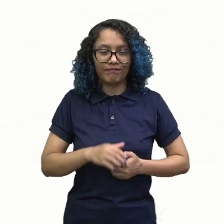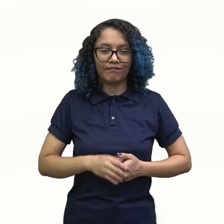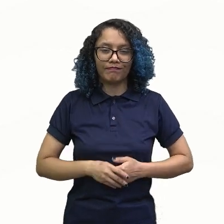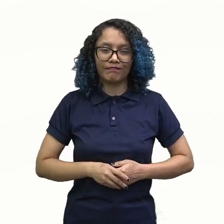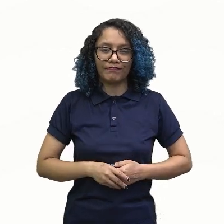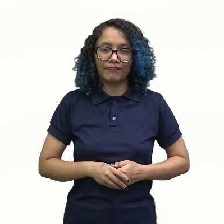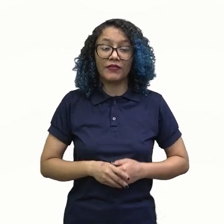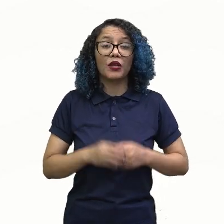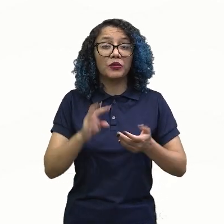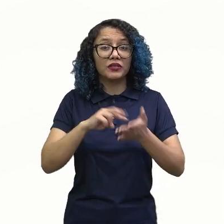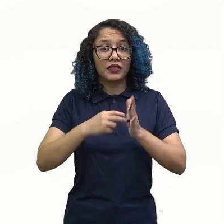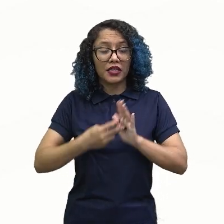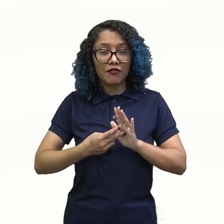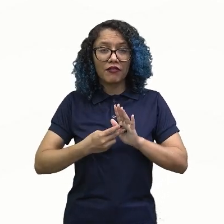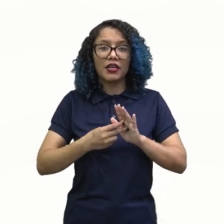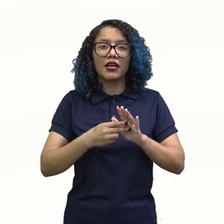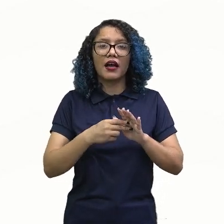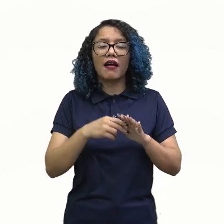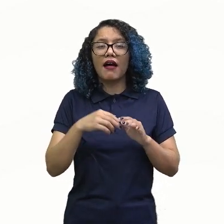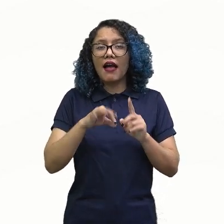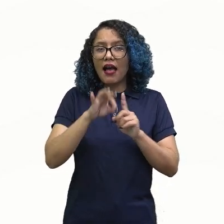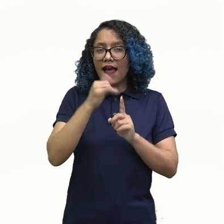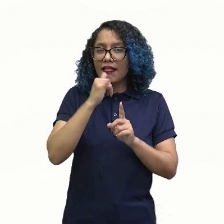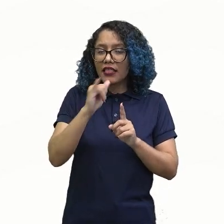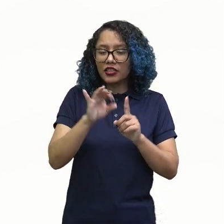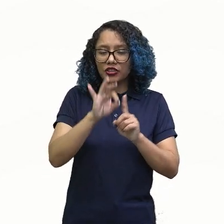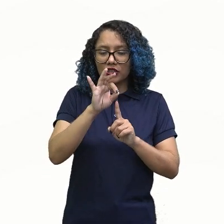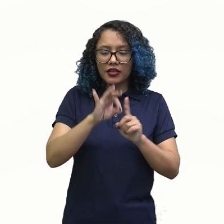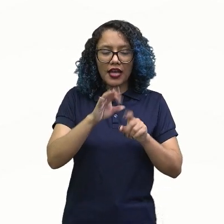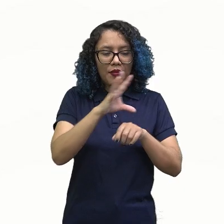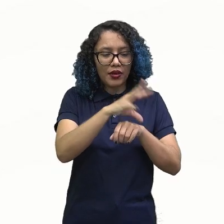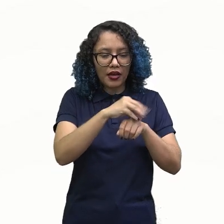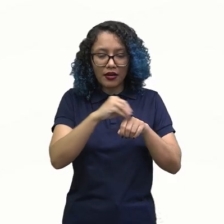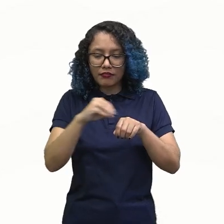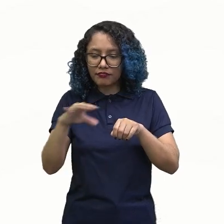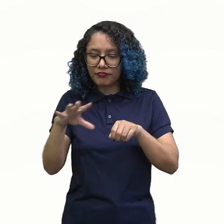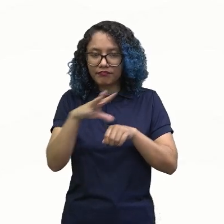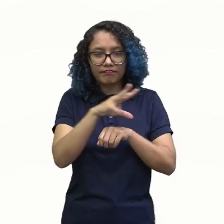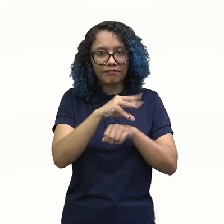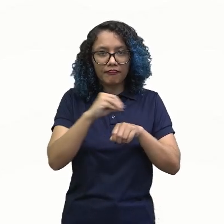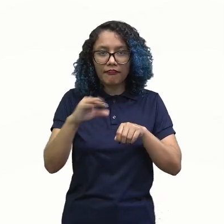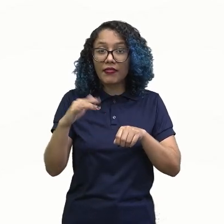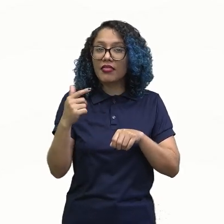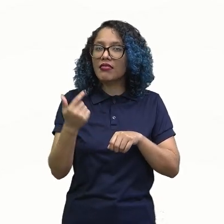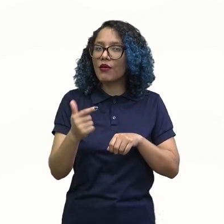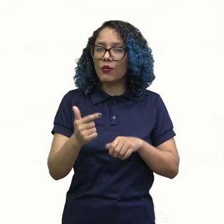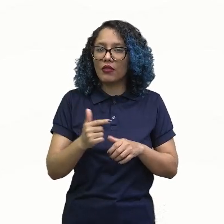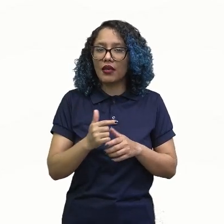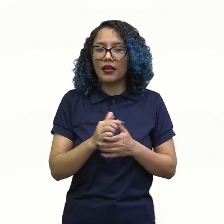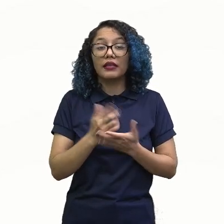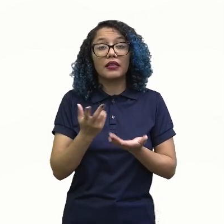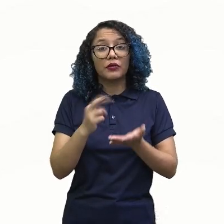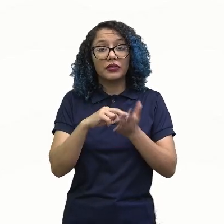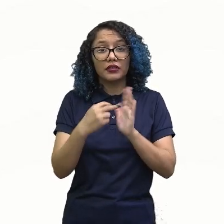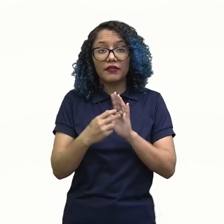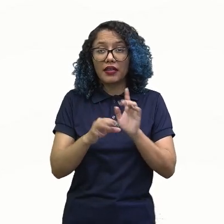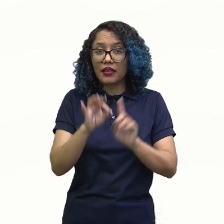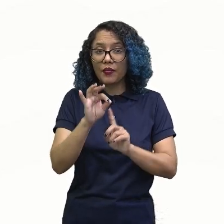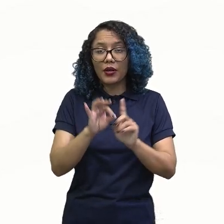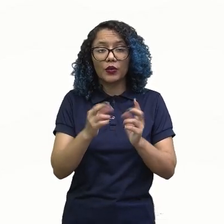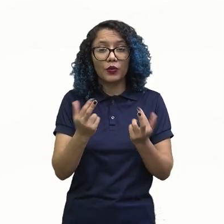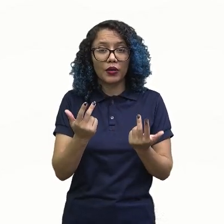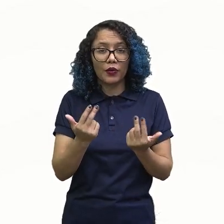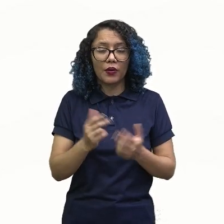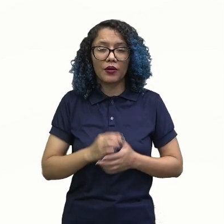mais transferência de energia térmica entre eles. Nesse estado, suas temperaturas são iguais. Em